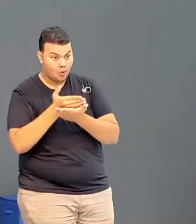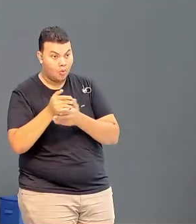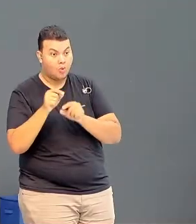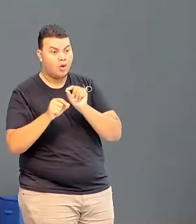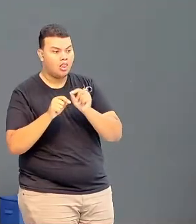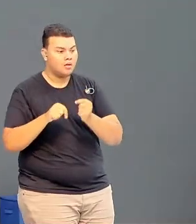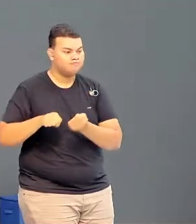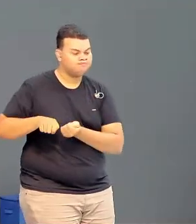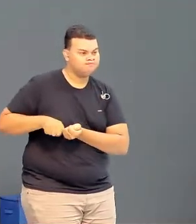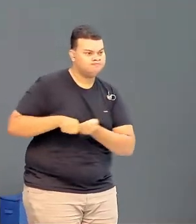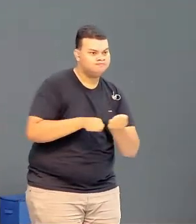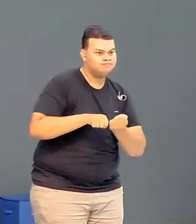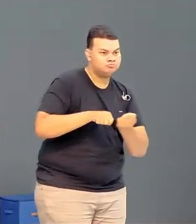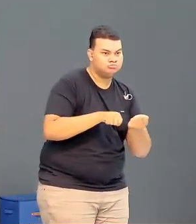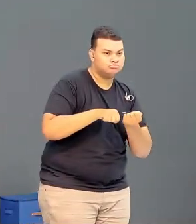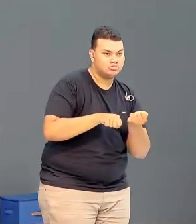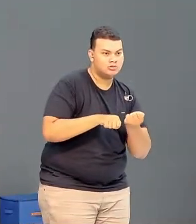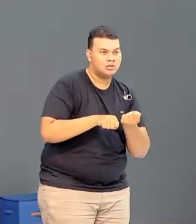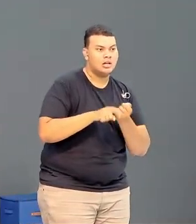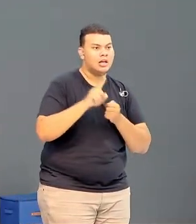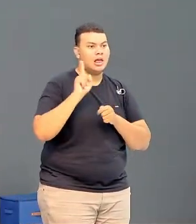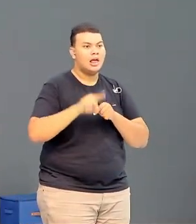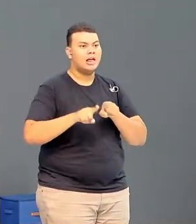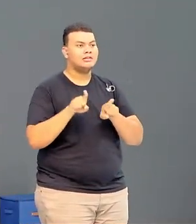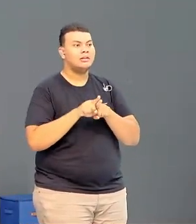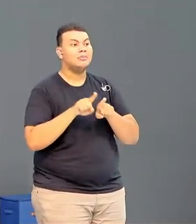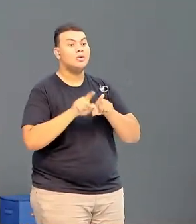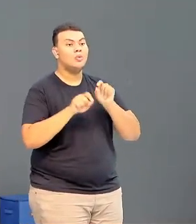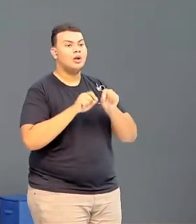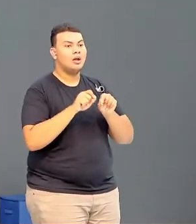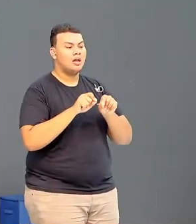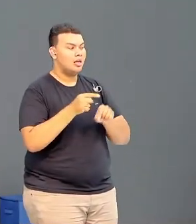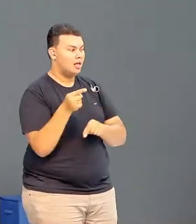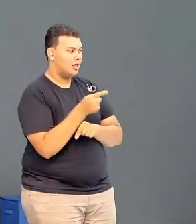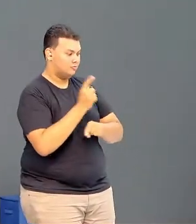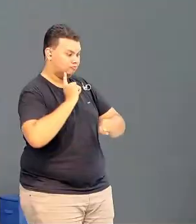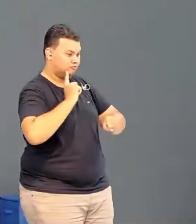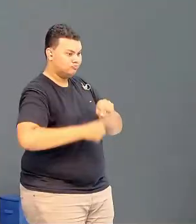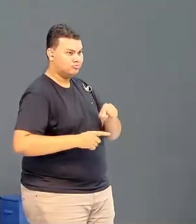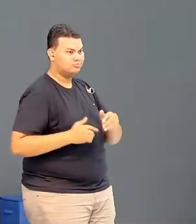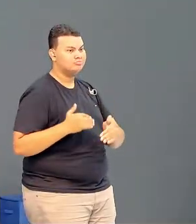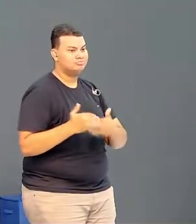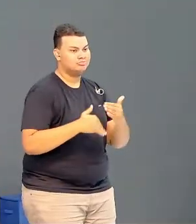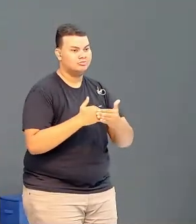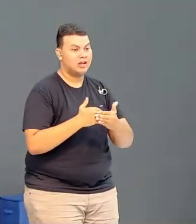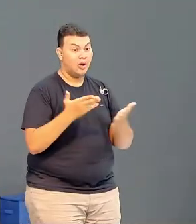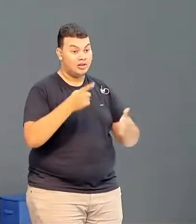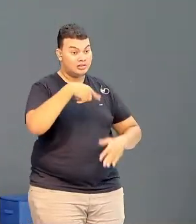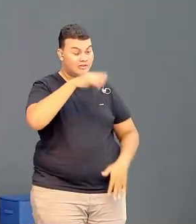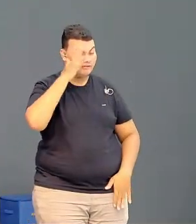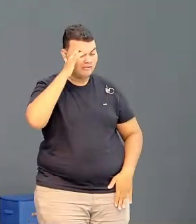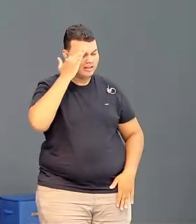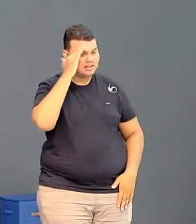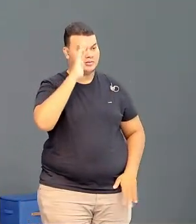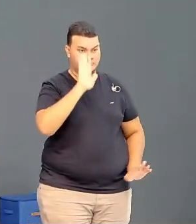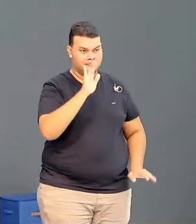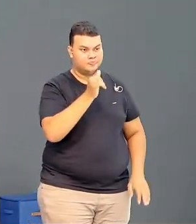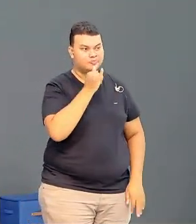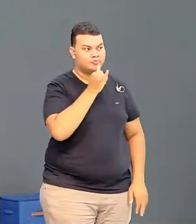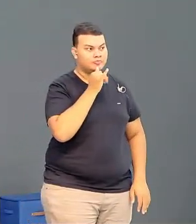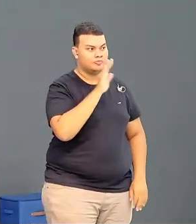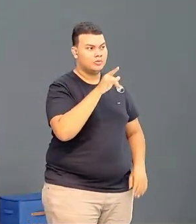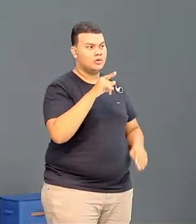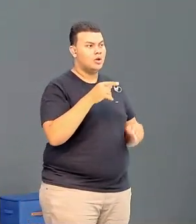chave, fortaleza, impeça isso, e você vai entender já já com essa história. Veja como é